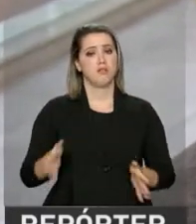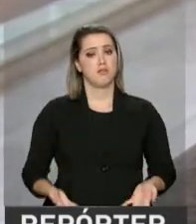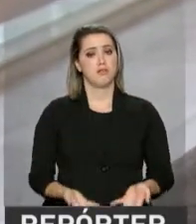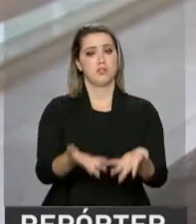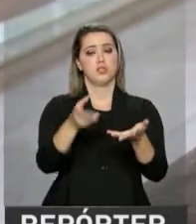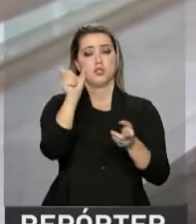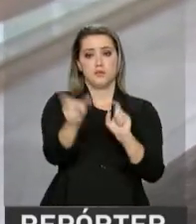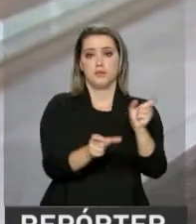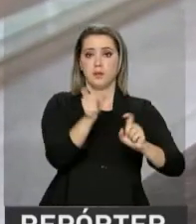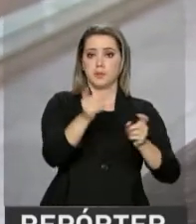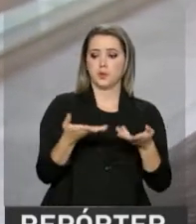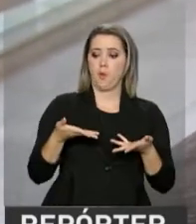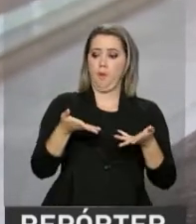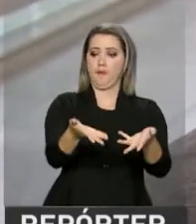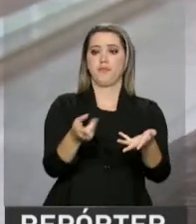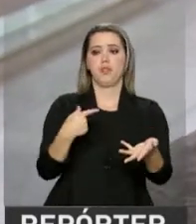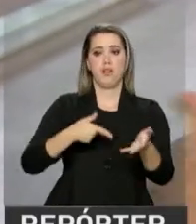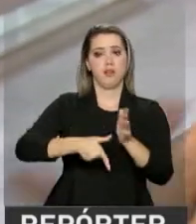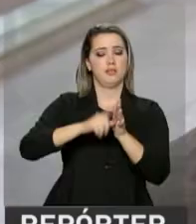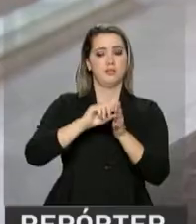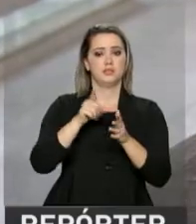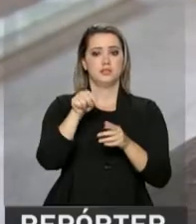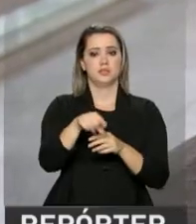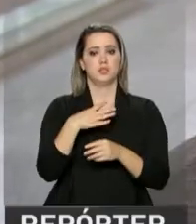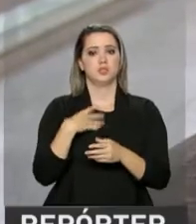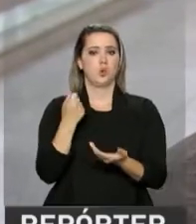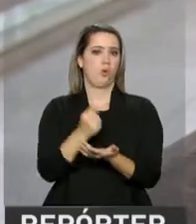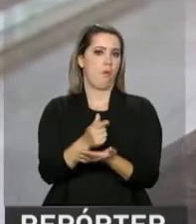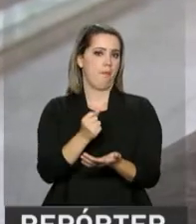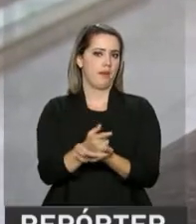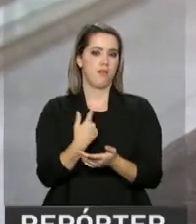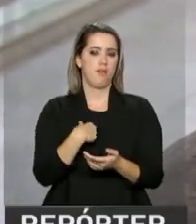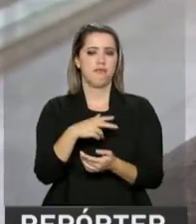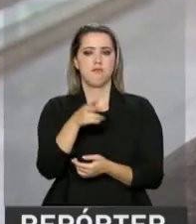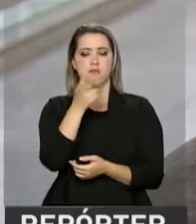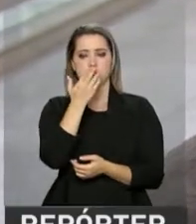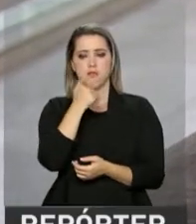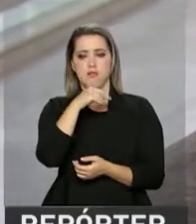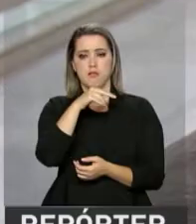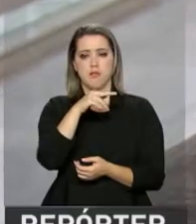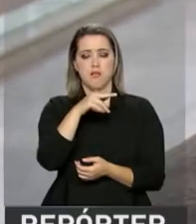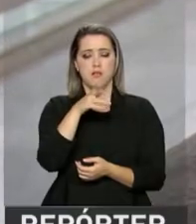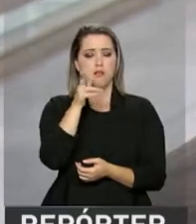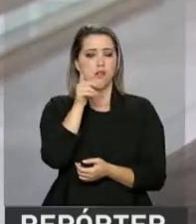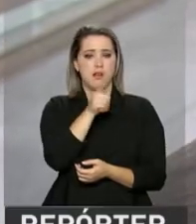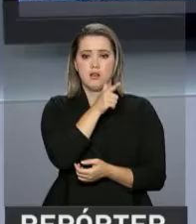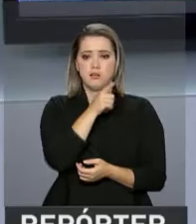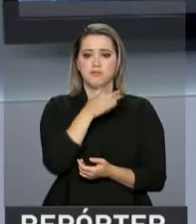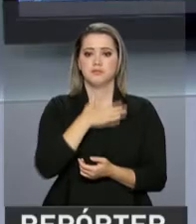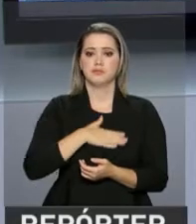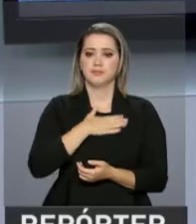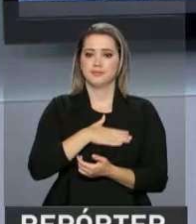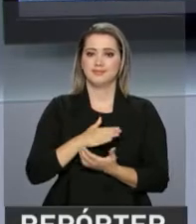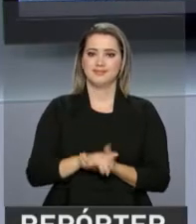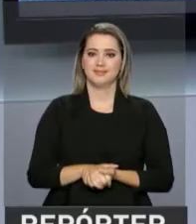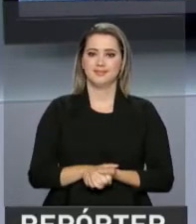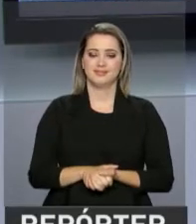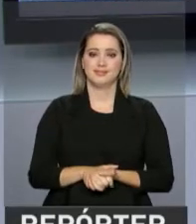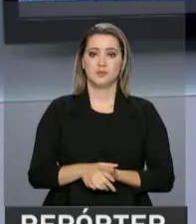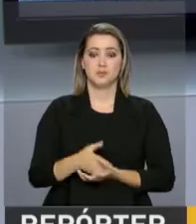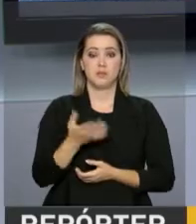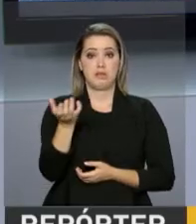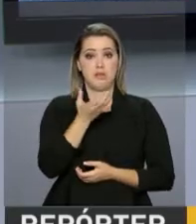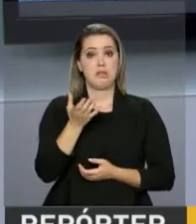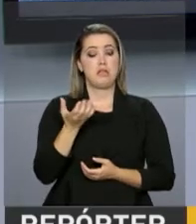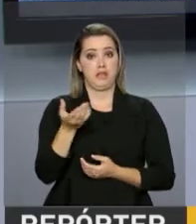mais a pessoa vira aeroporto mais cedências em uma conta fazer um lanche eu gostei muito para quem